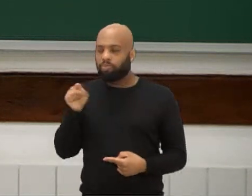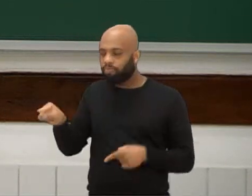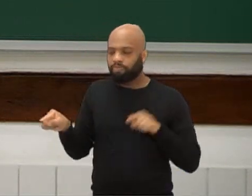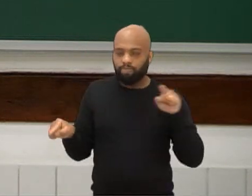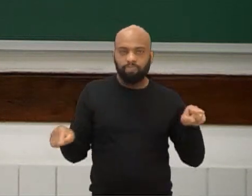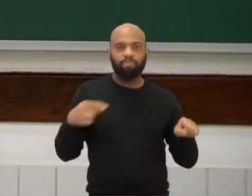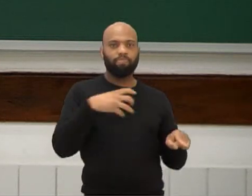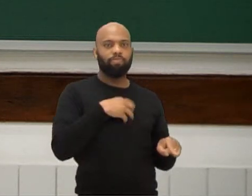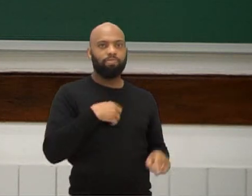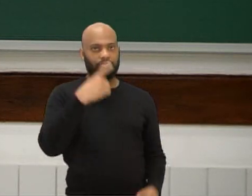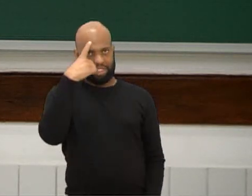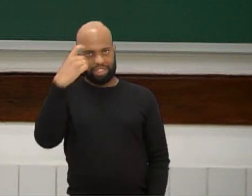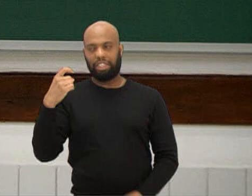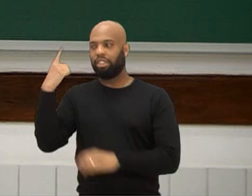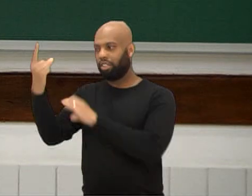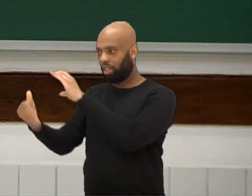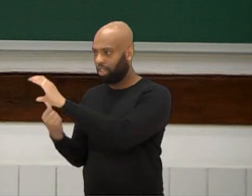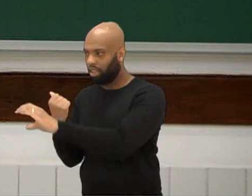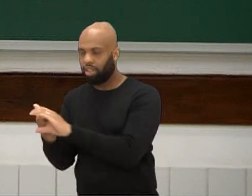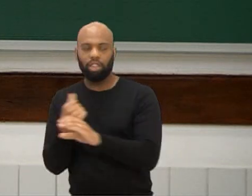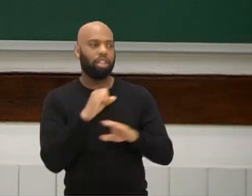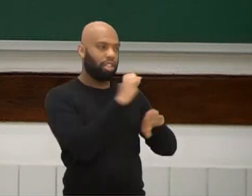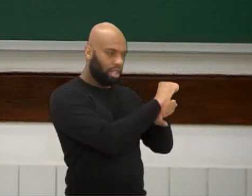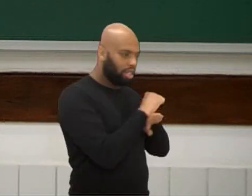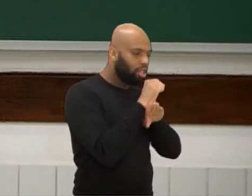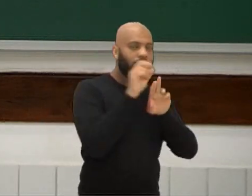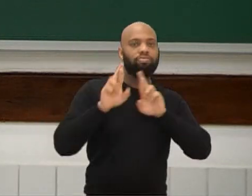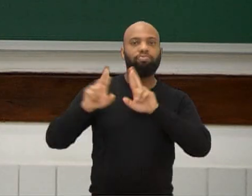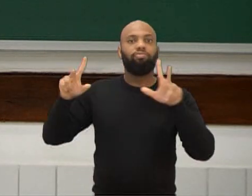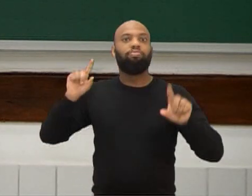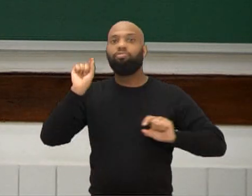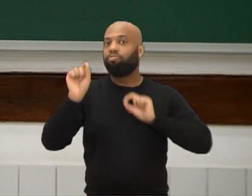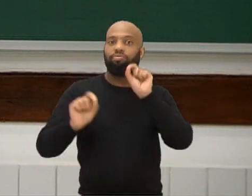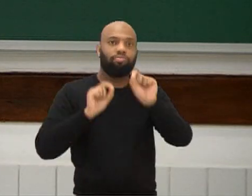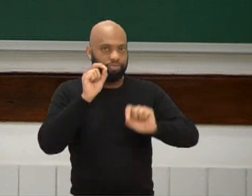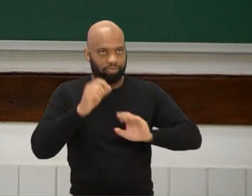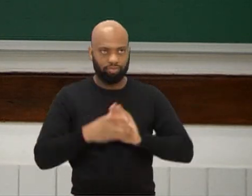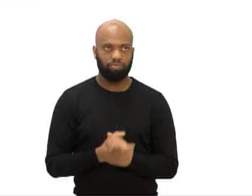como essas ideias eram tão divergentes.